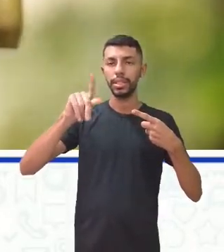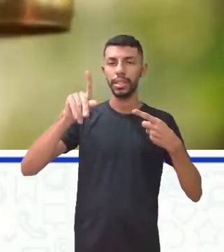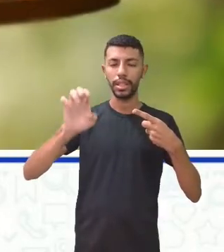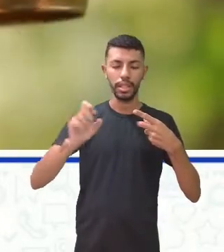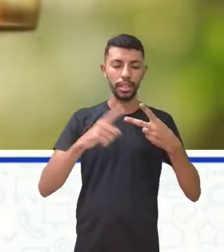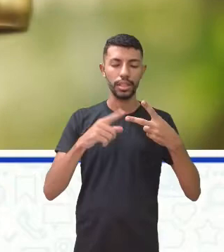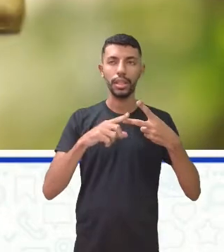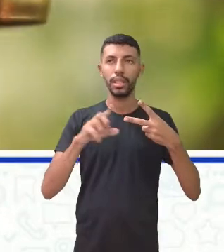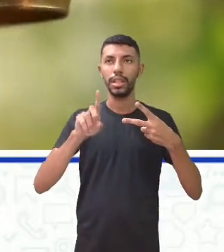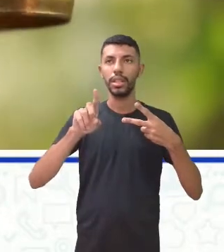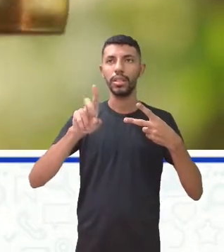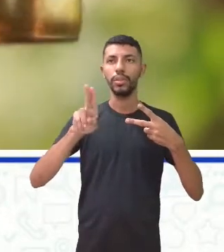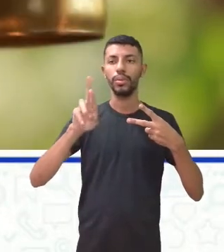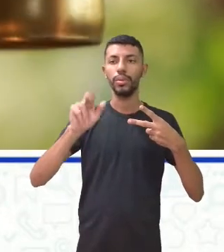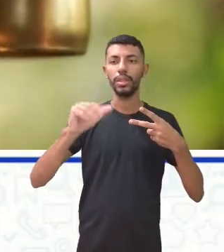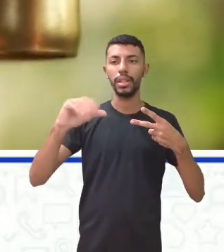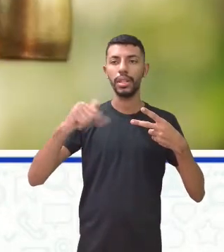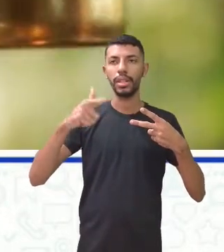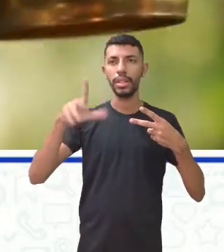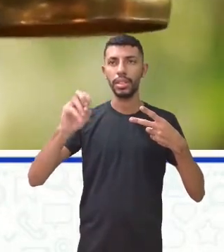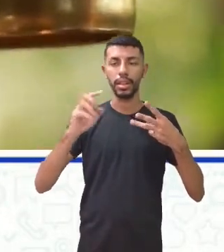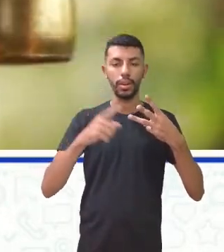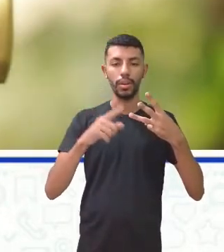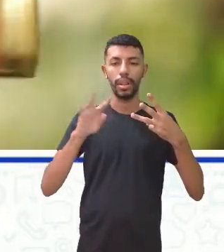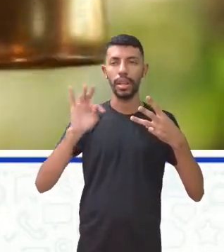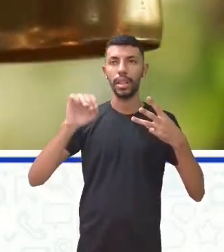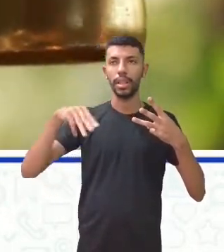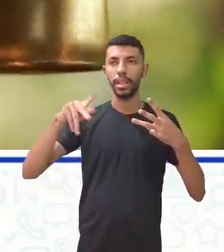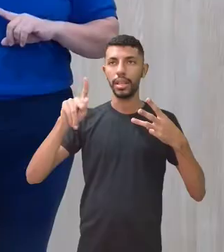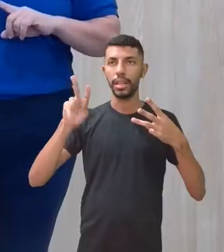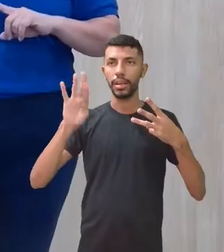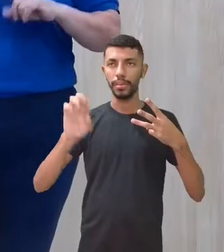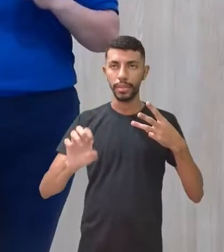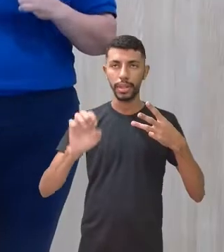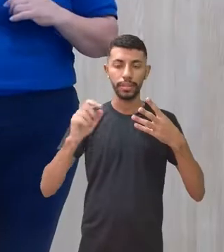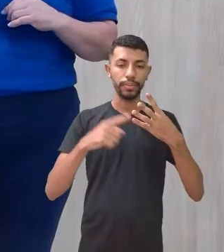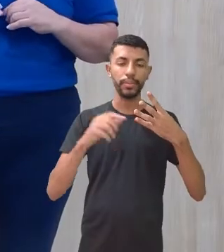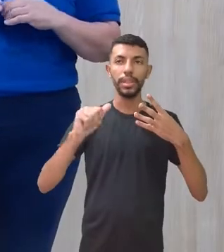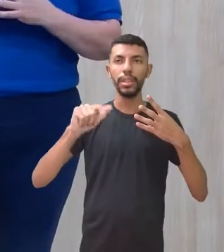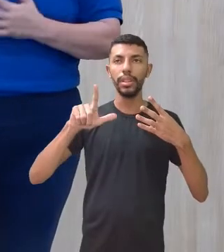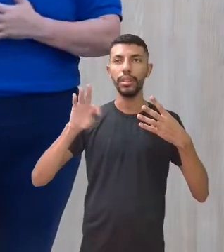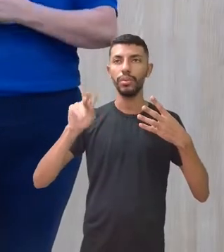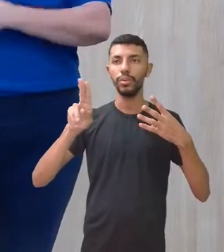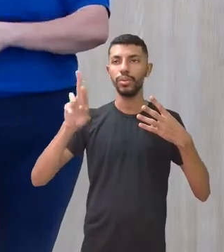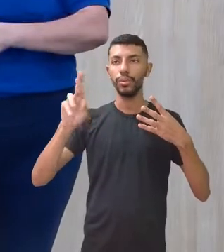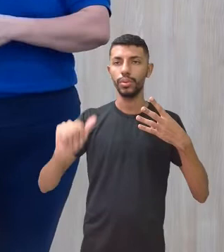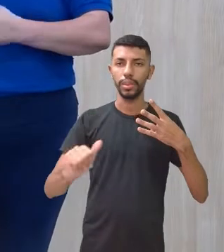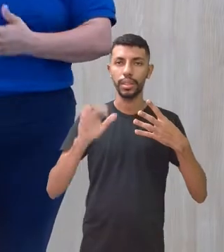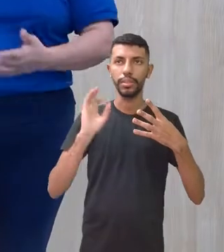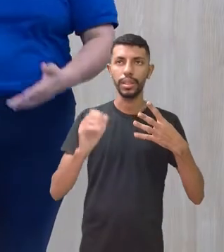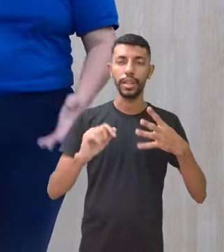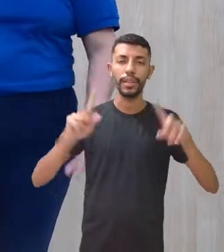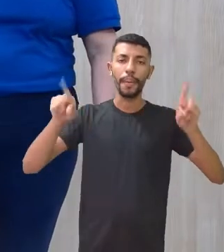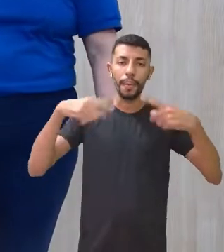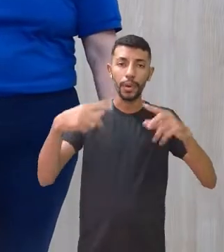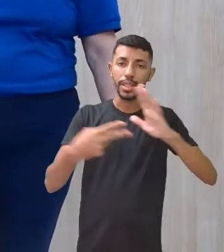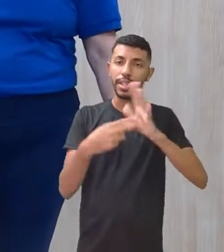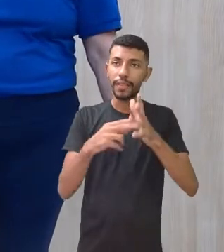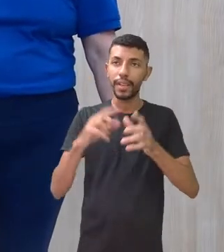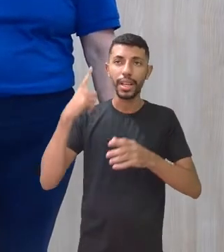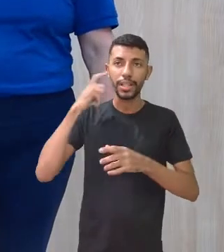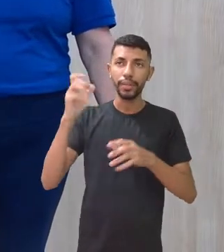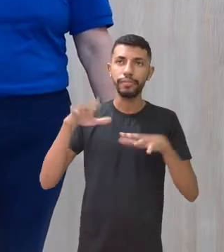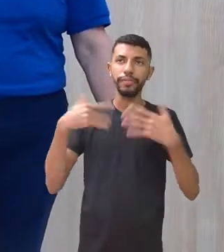a duração, o timbre e a altura, tá? Todo som tem isso. Então, como música é som, ele também tem essas